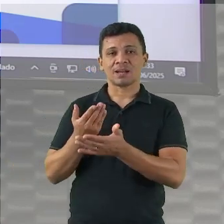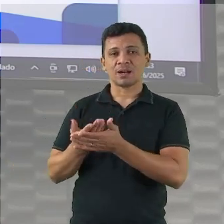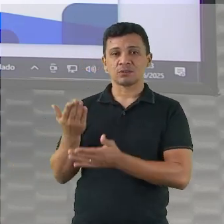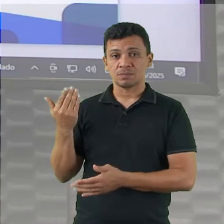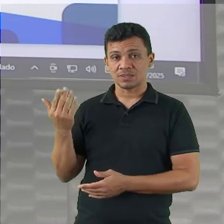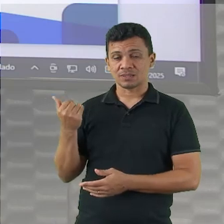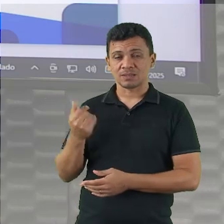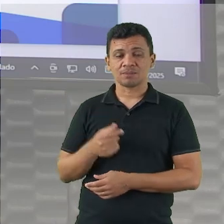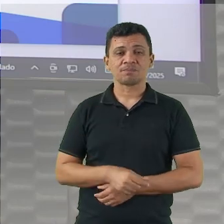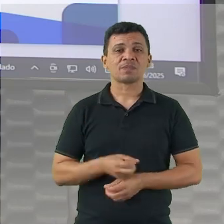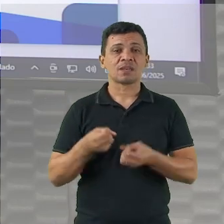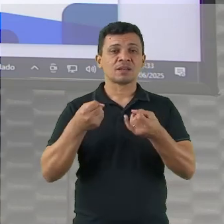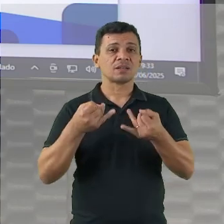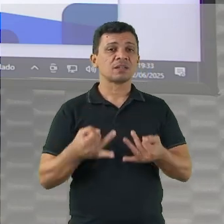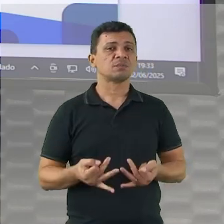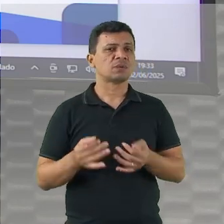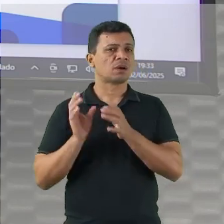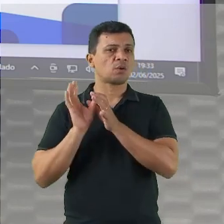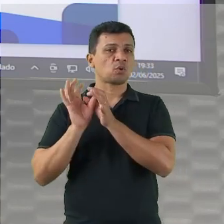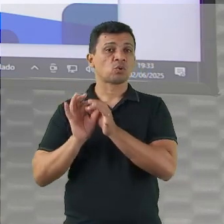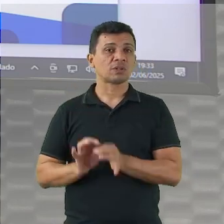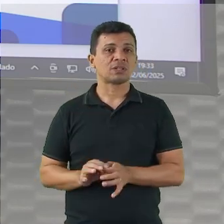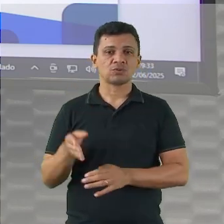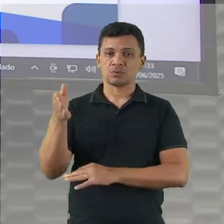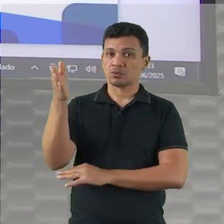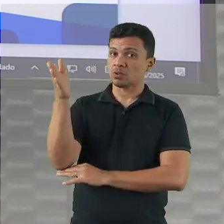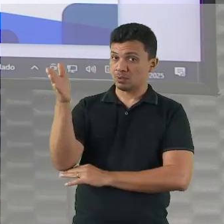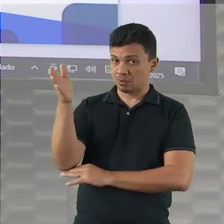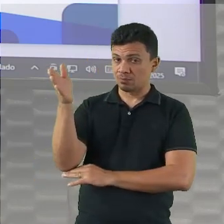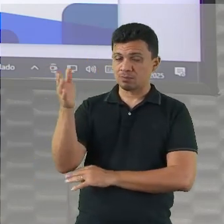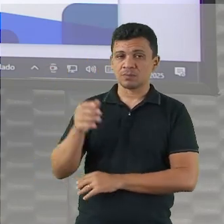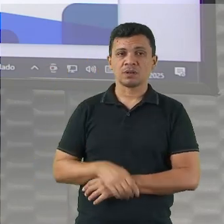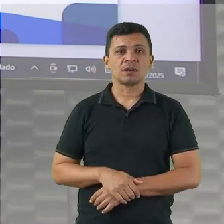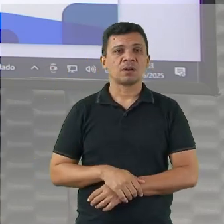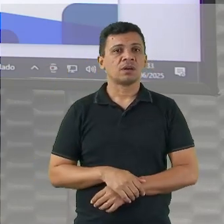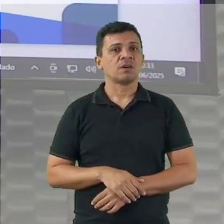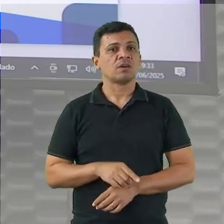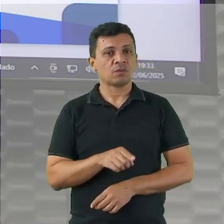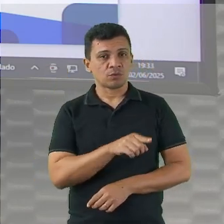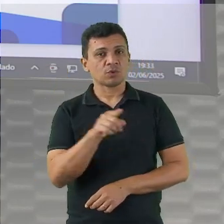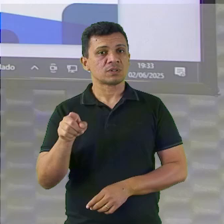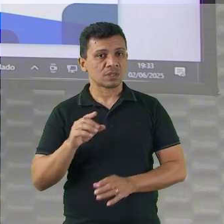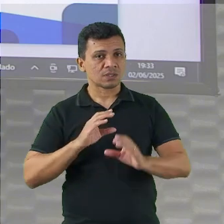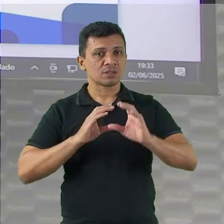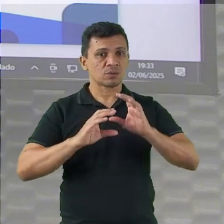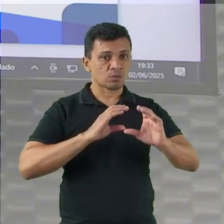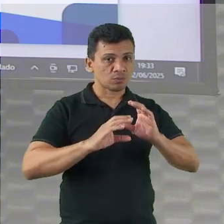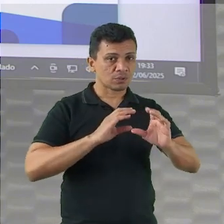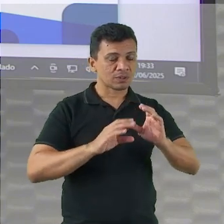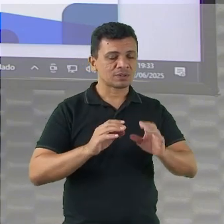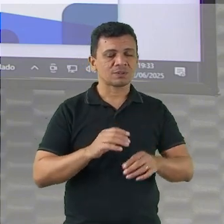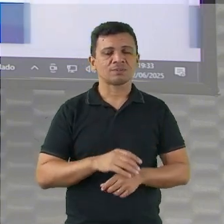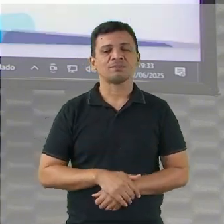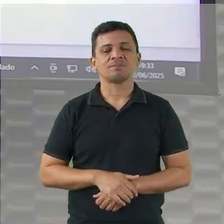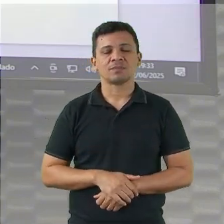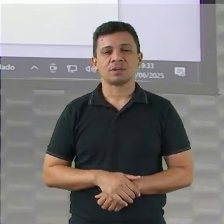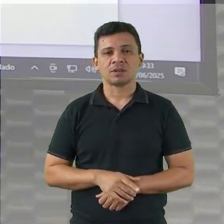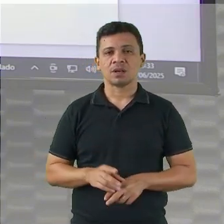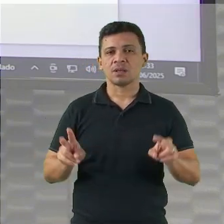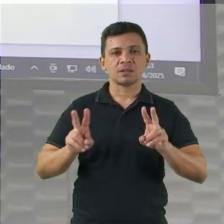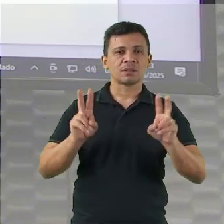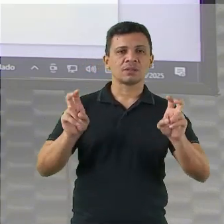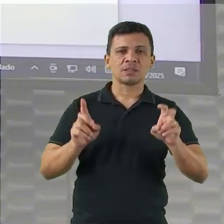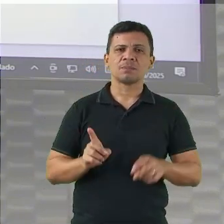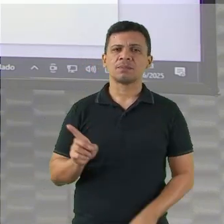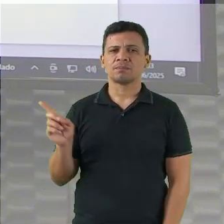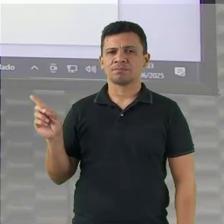passada, nós tratamos de contexto de hotel, uma forma de você estabelecer uma comunicação. E hoje nós vamos